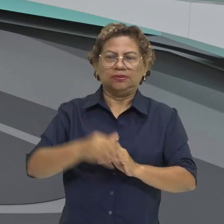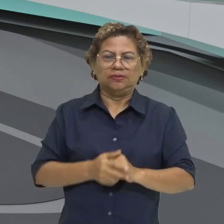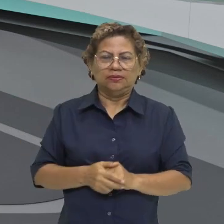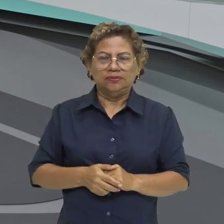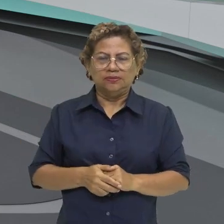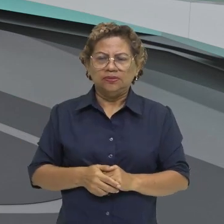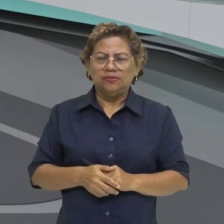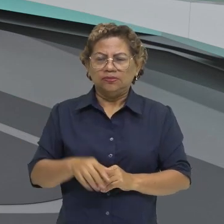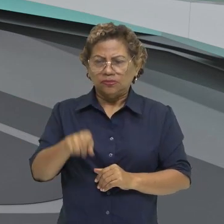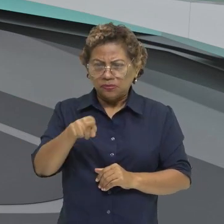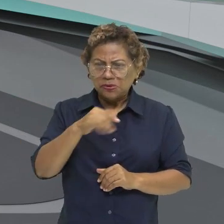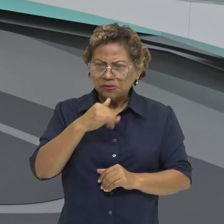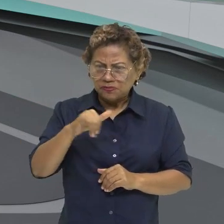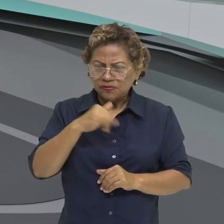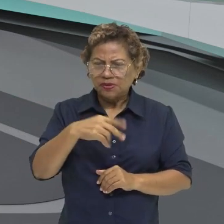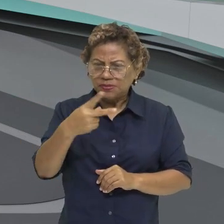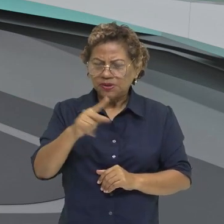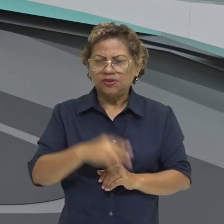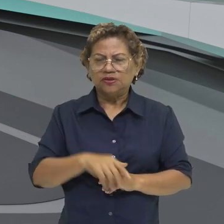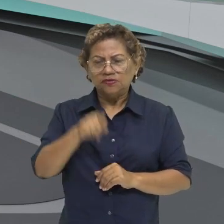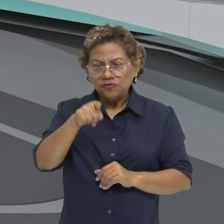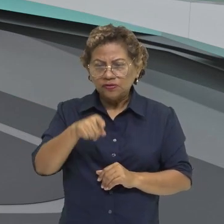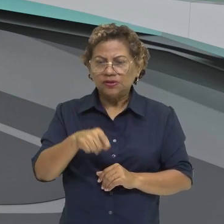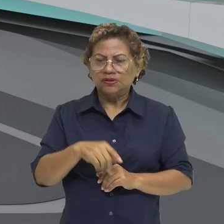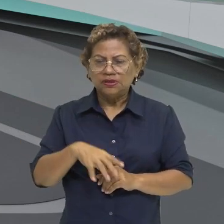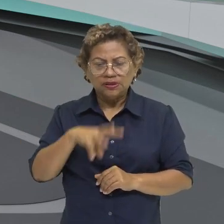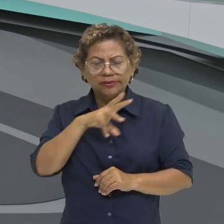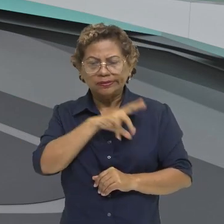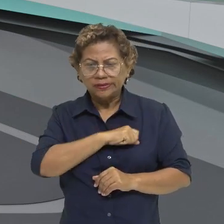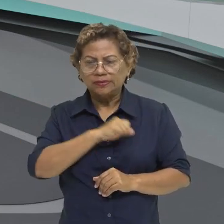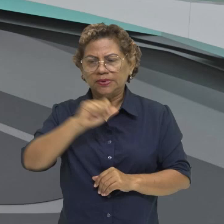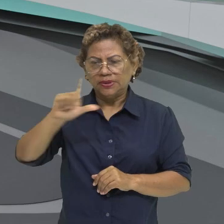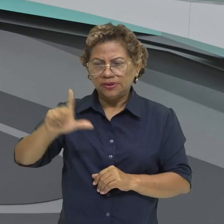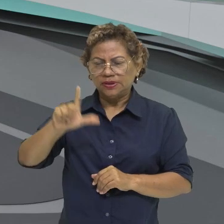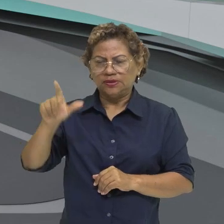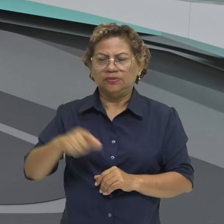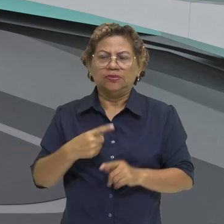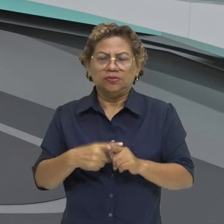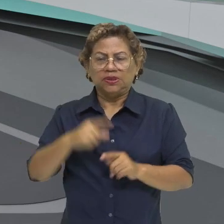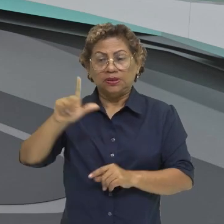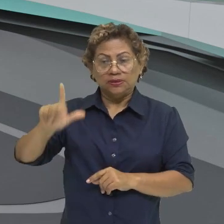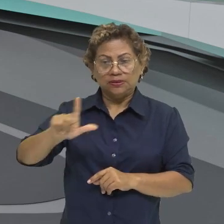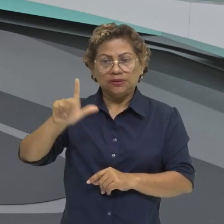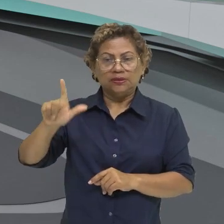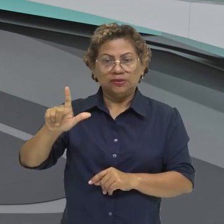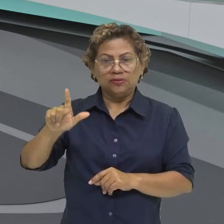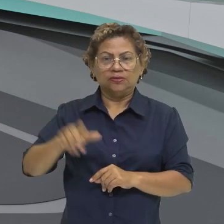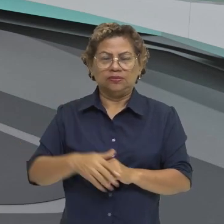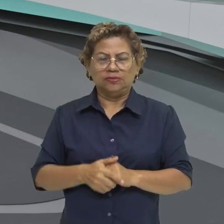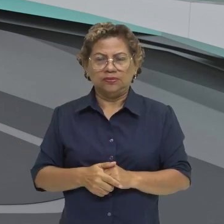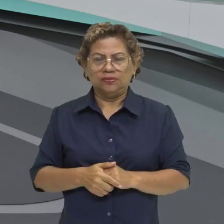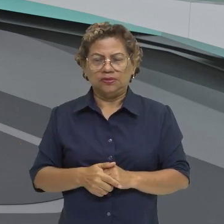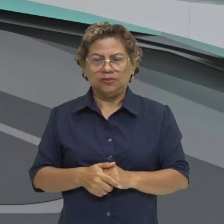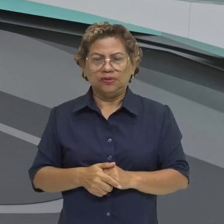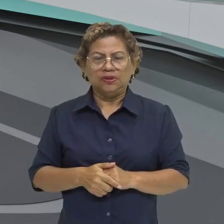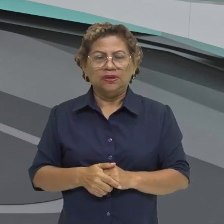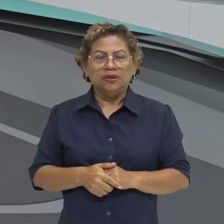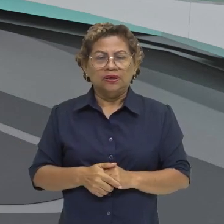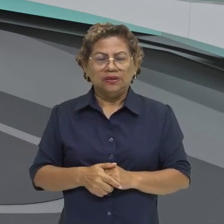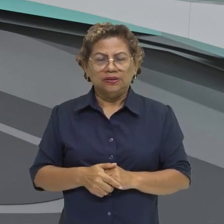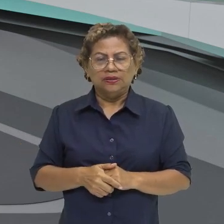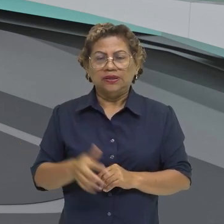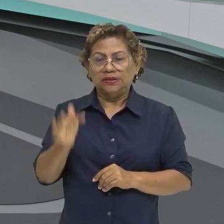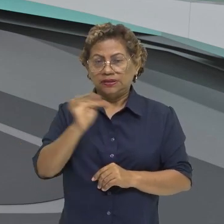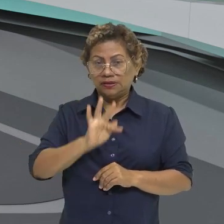que se apaixone pela literatura, que ame a literatura, porque a literatura nessa função cognitiva, faz